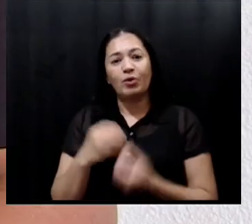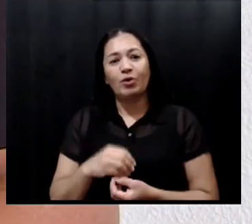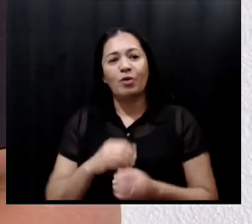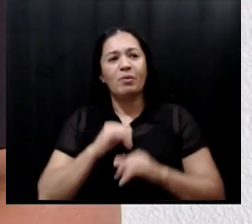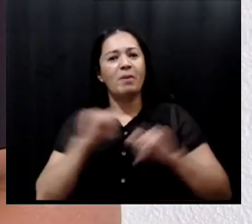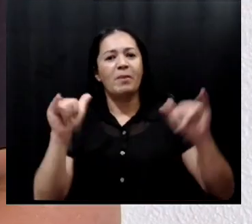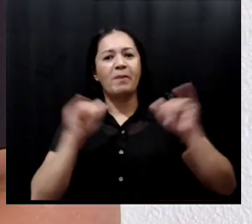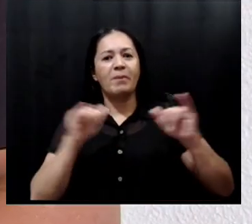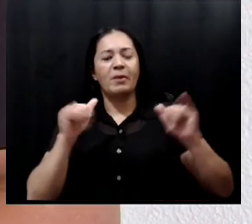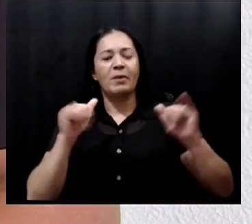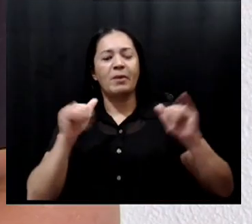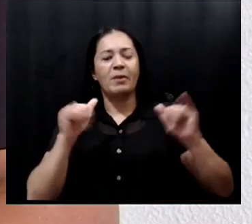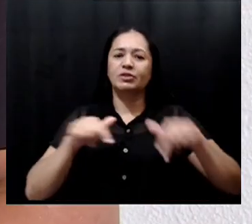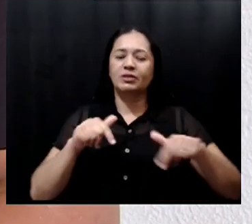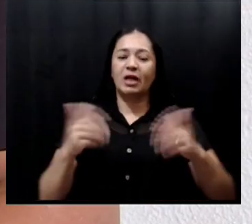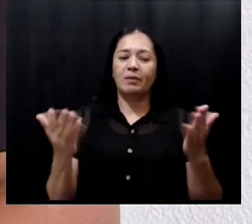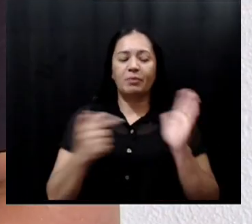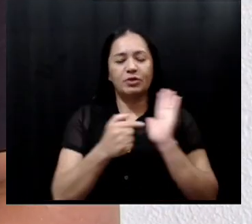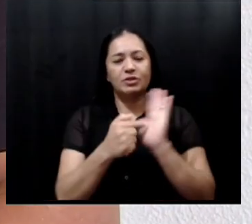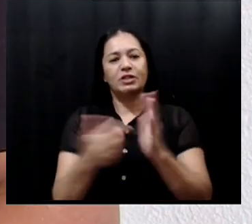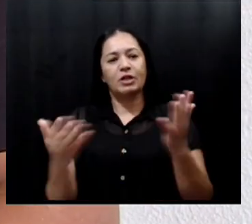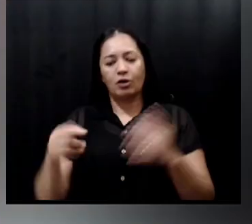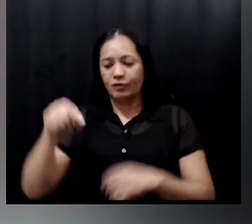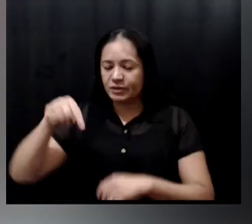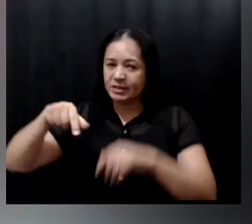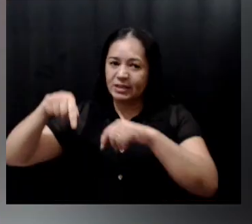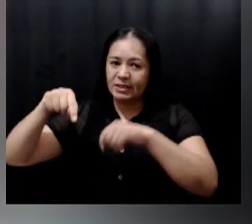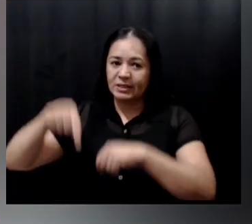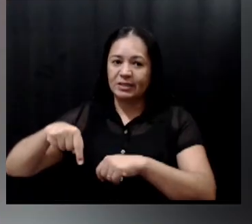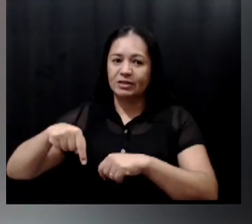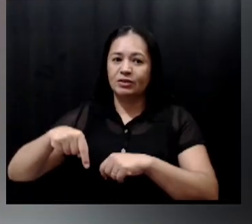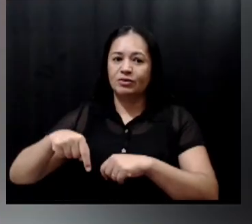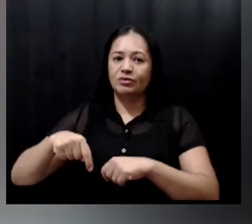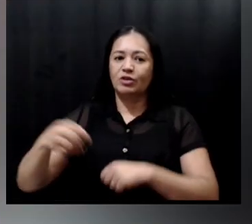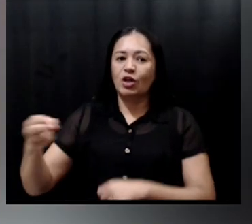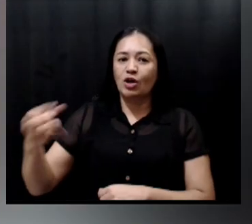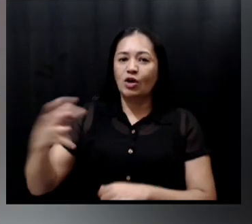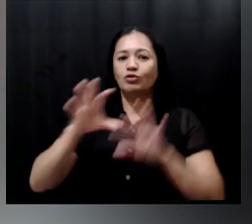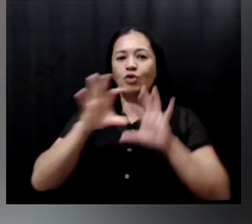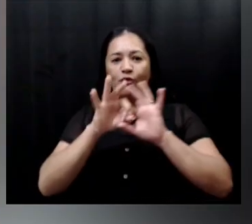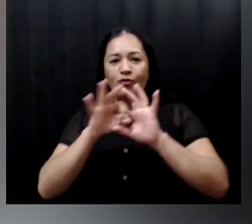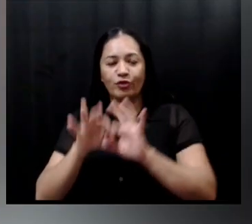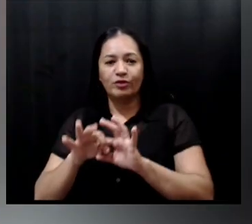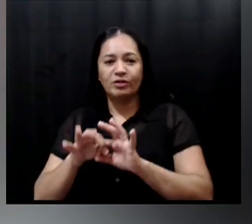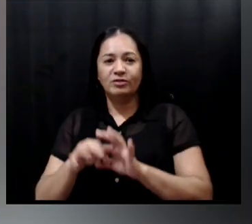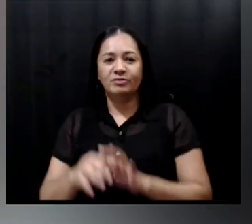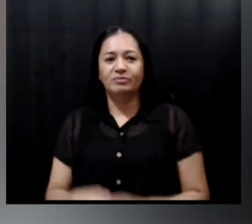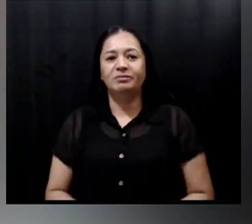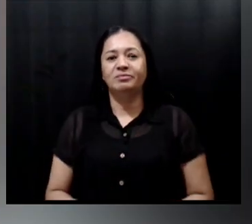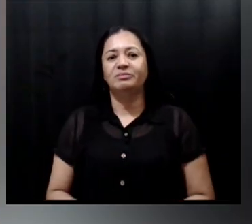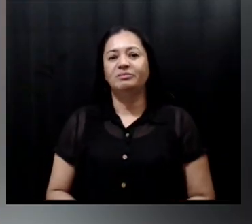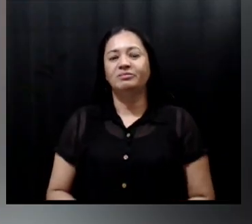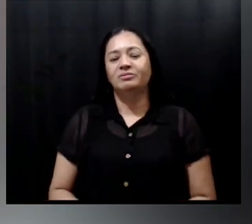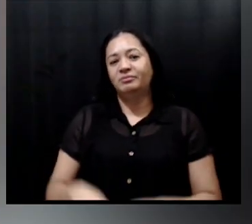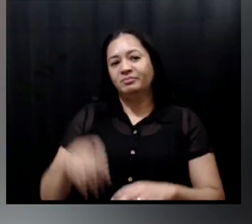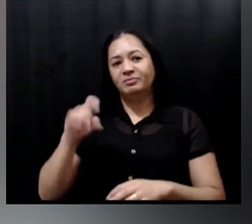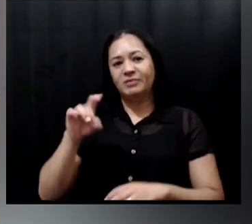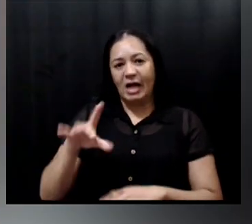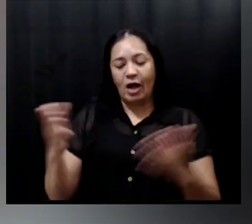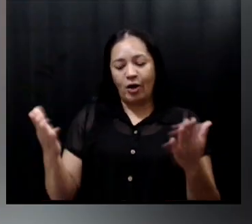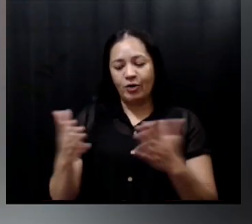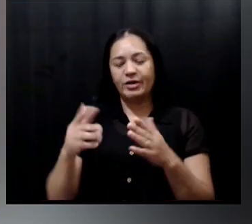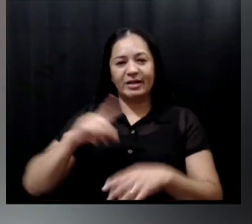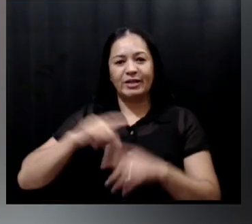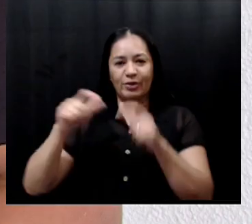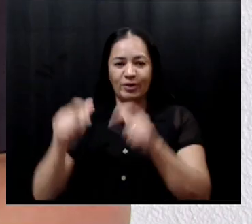mostrar que agora vocês estão aqui, que é um novo conceito, não é mais o Nardo que está fazendo lá em casa, agora tem um lugar fixo? Sim, teve